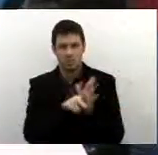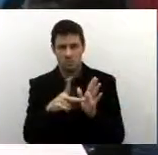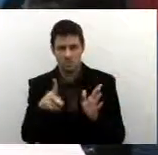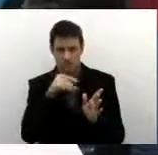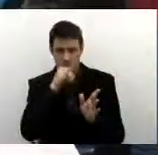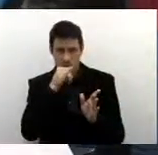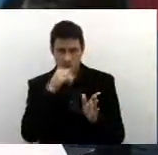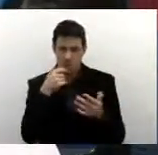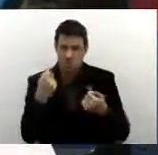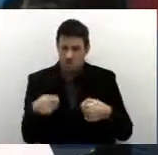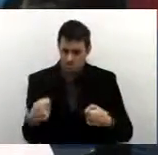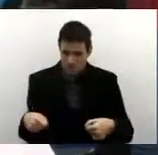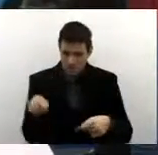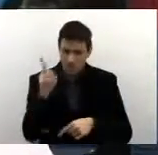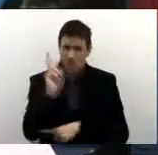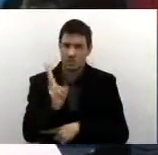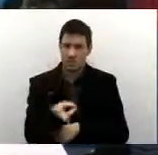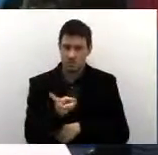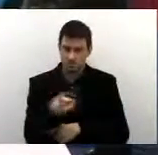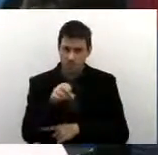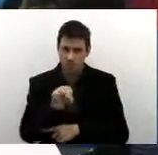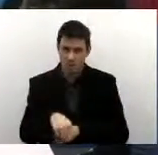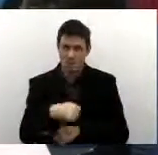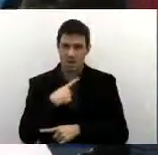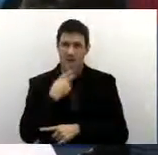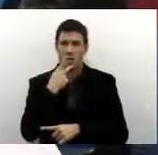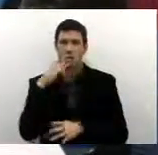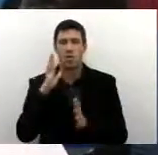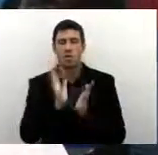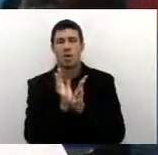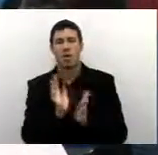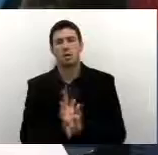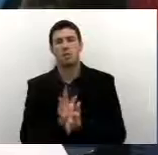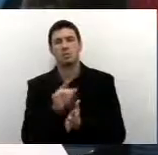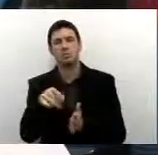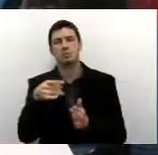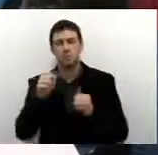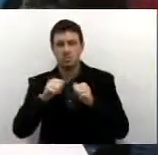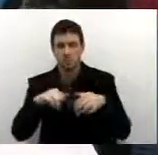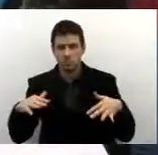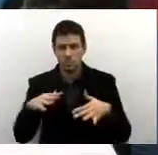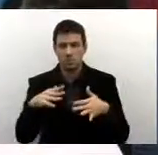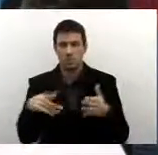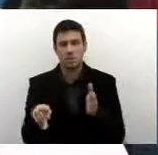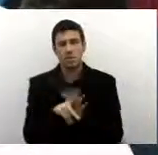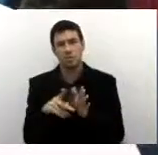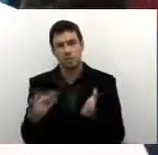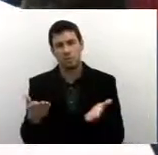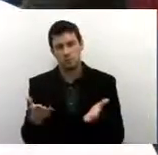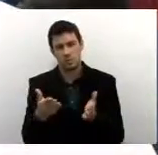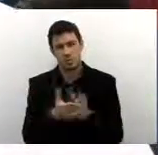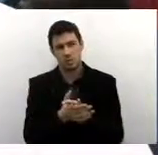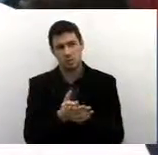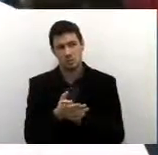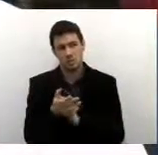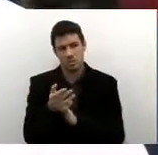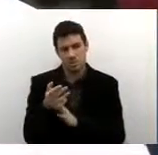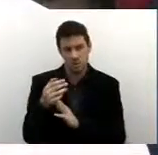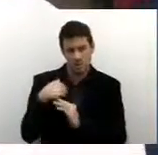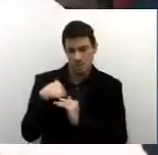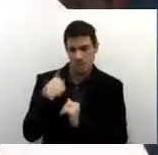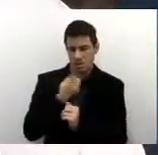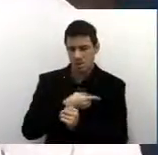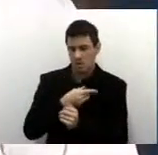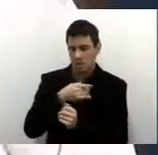votaram, então devem vir sim aqui no plenário, devem participar dessa audiência atuando de forma bem incisiva. Até para lembrar, a Câmara fica aqui na rua João